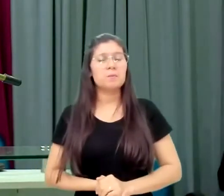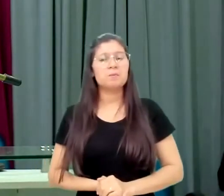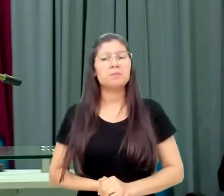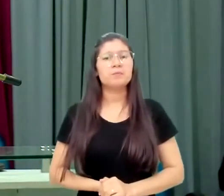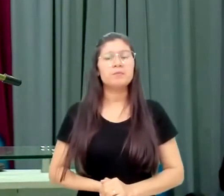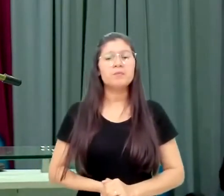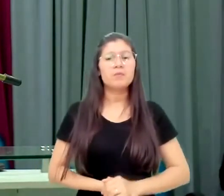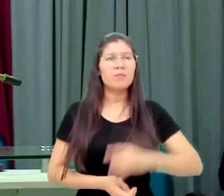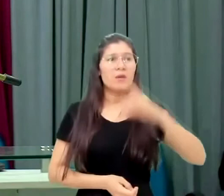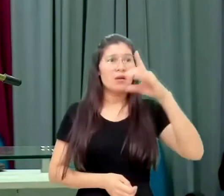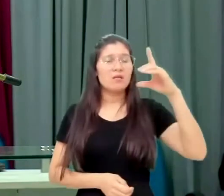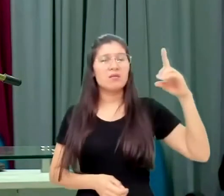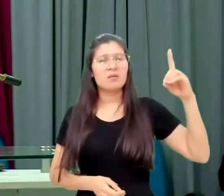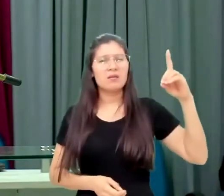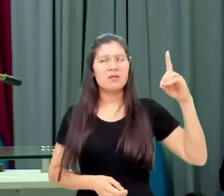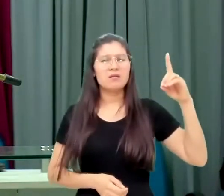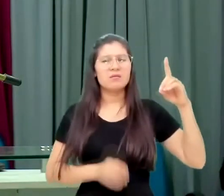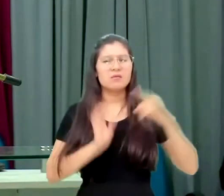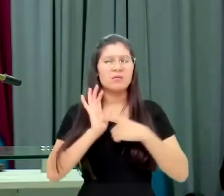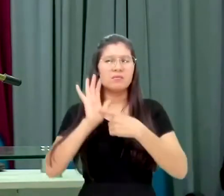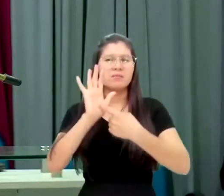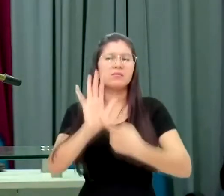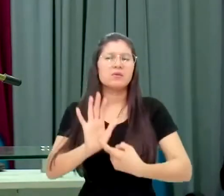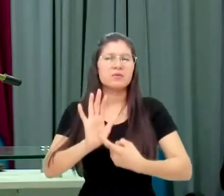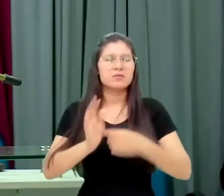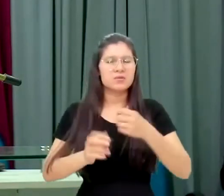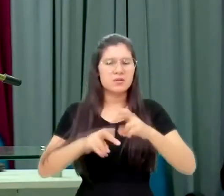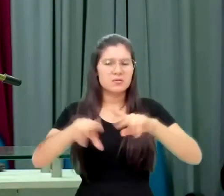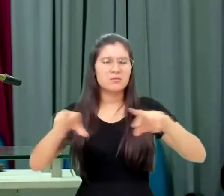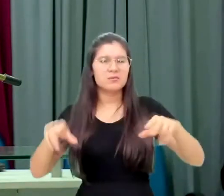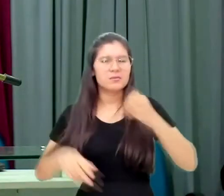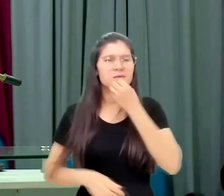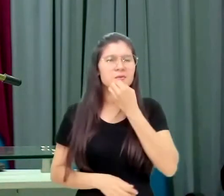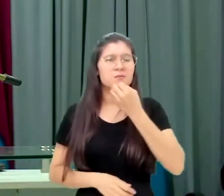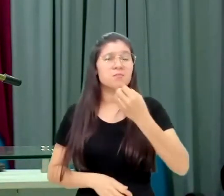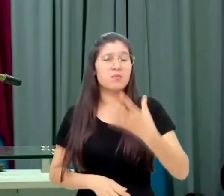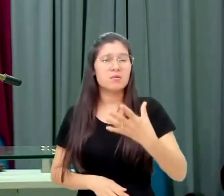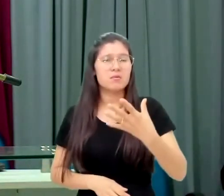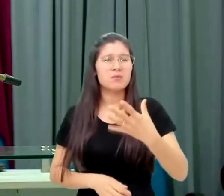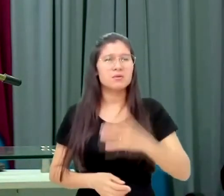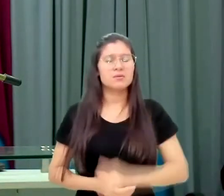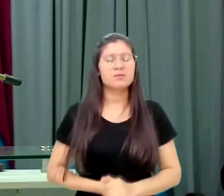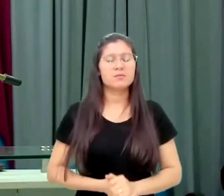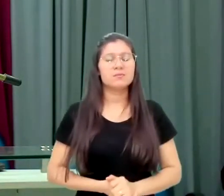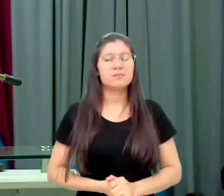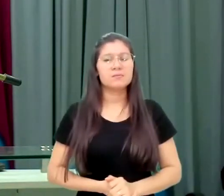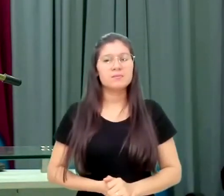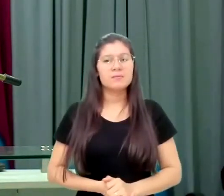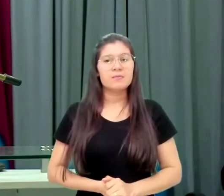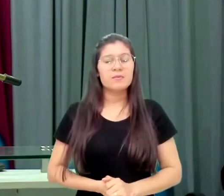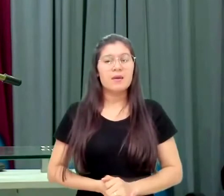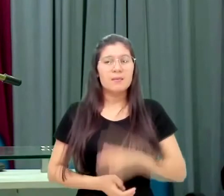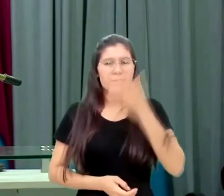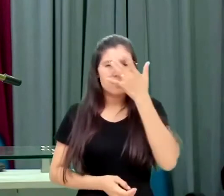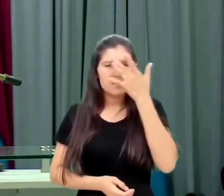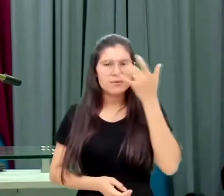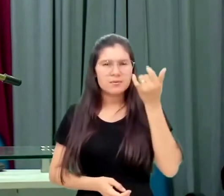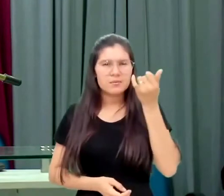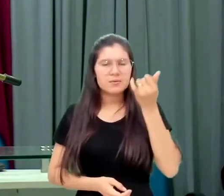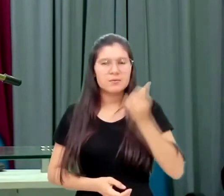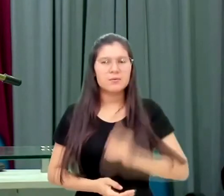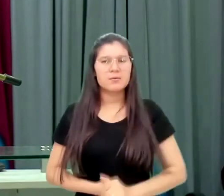loucas deste mundo e as que não são, para confundir as que são. Eu só tenho um pouquinho de azeite numa